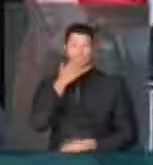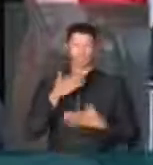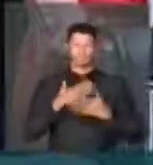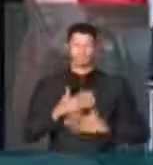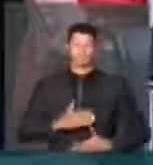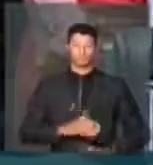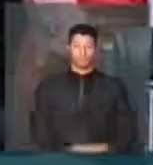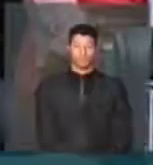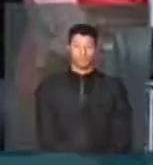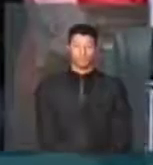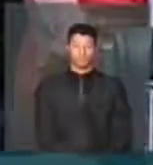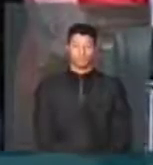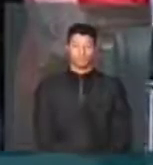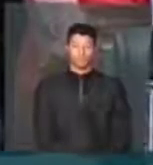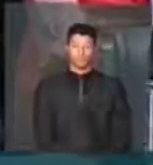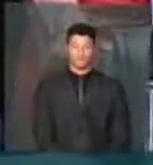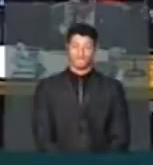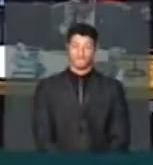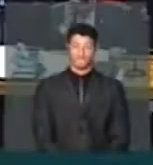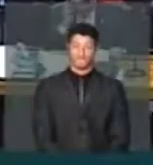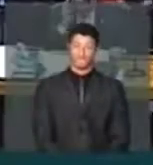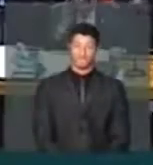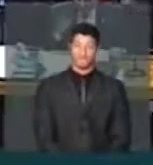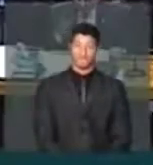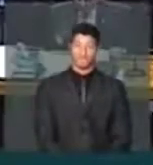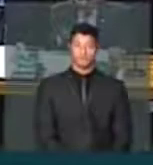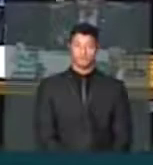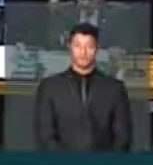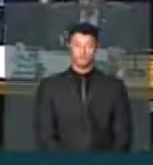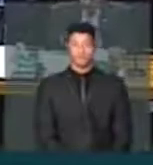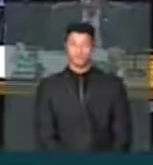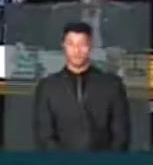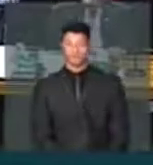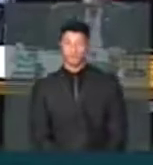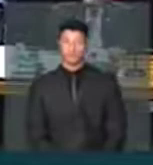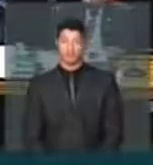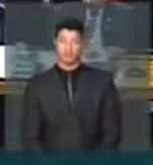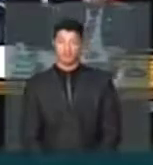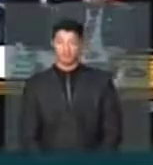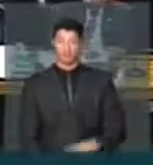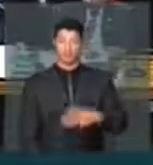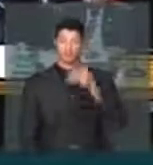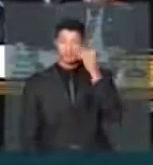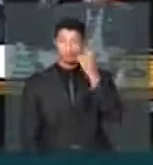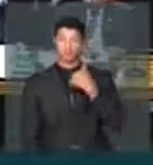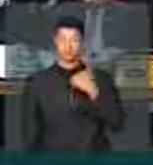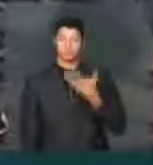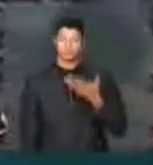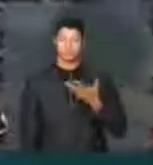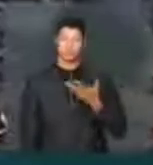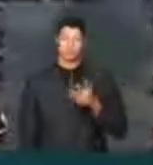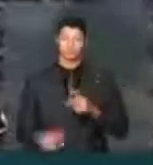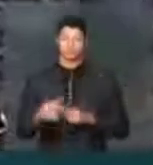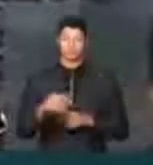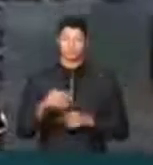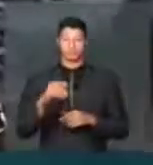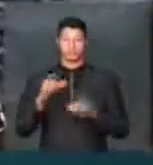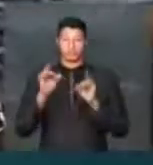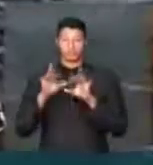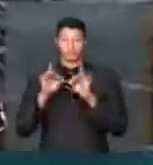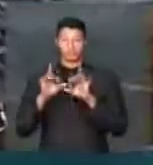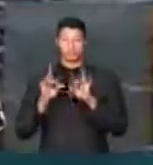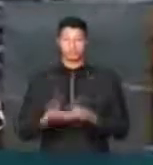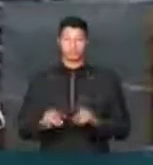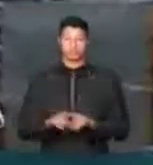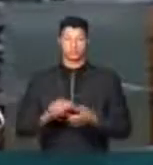bom descanso. Deputado Marcelo Aro. Doutor Mozart, eu quero aqui de maneira muito